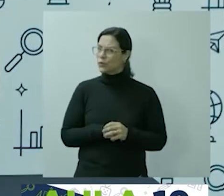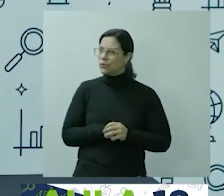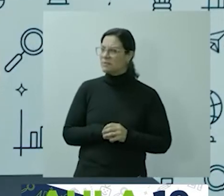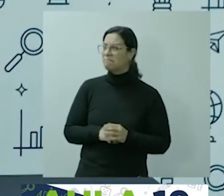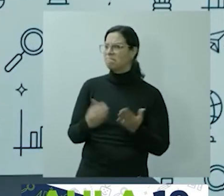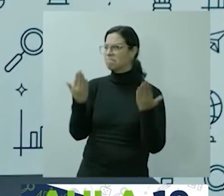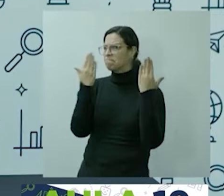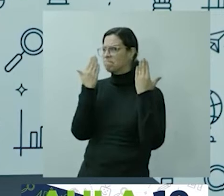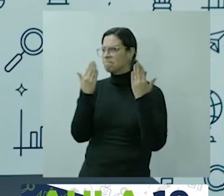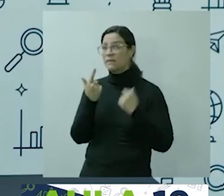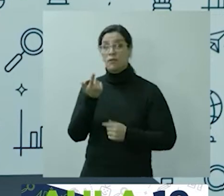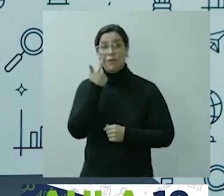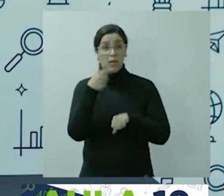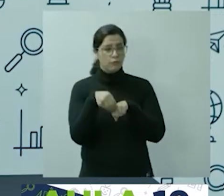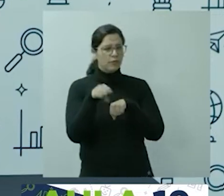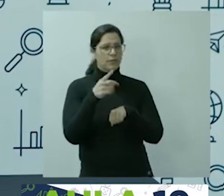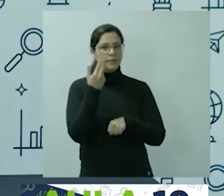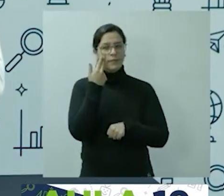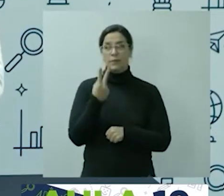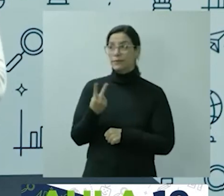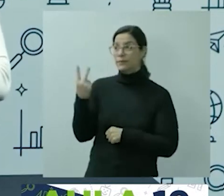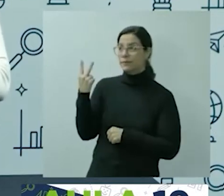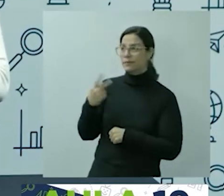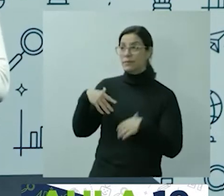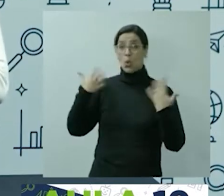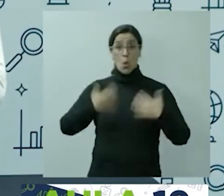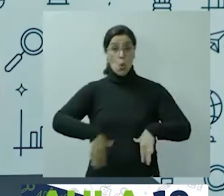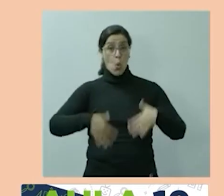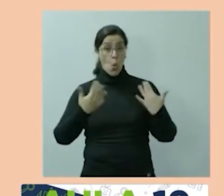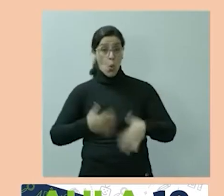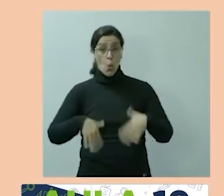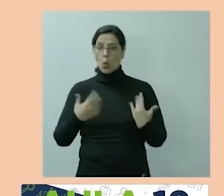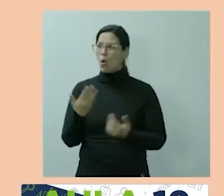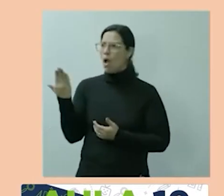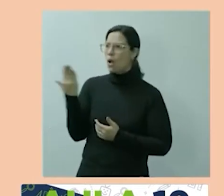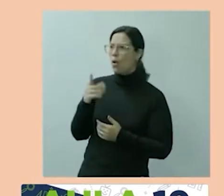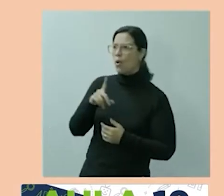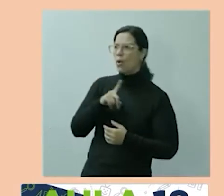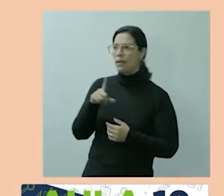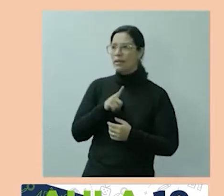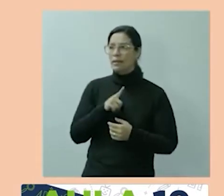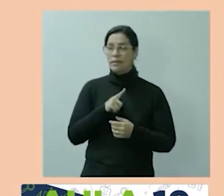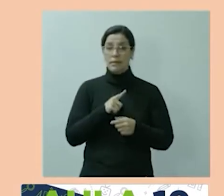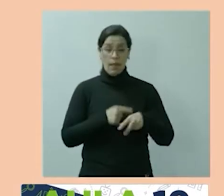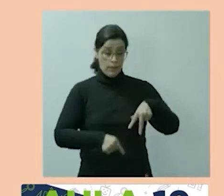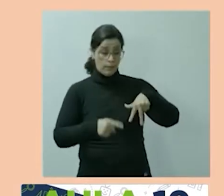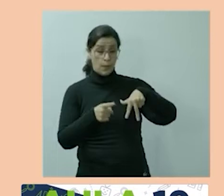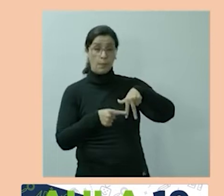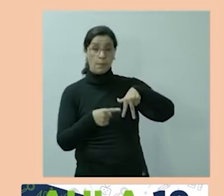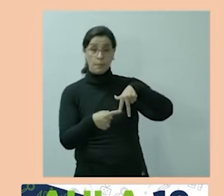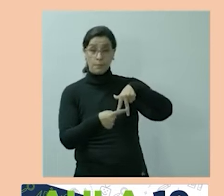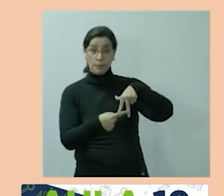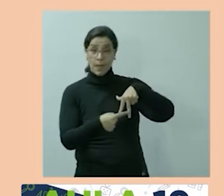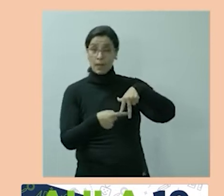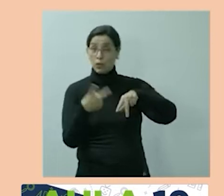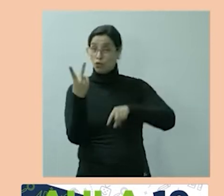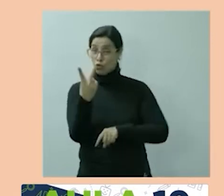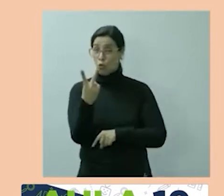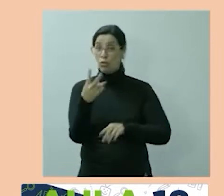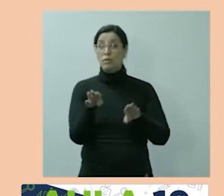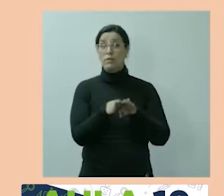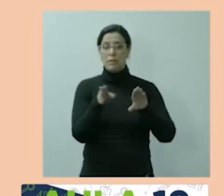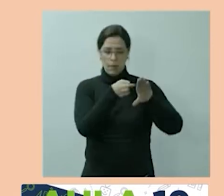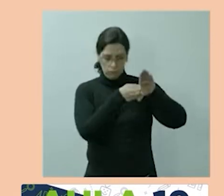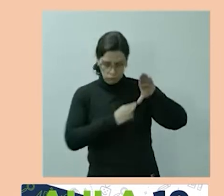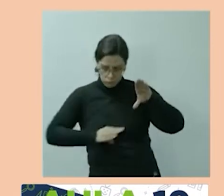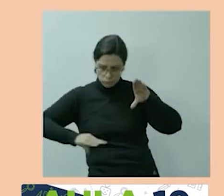Será? Vou dar mais uma dica. Opa! Agora apareceu a outra pata, o